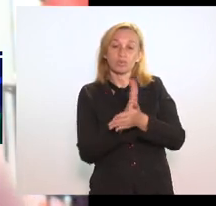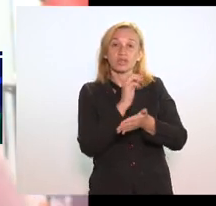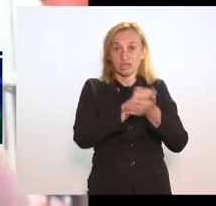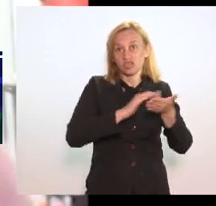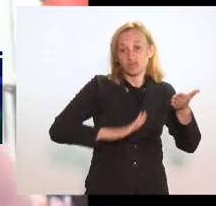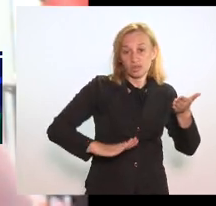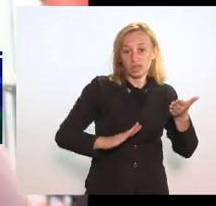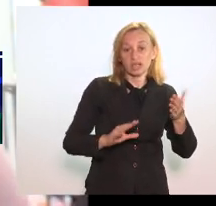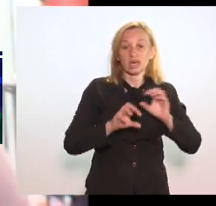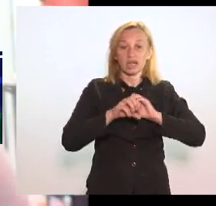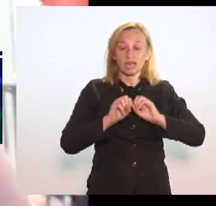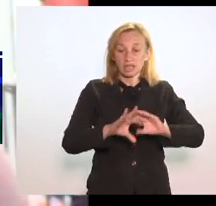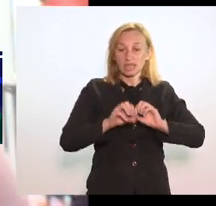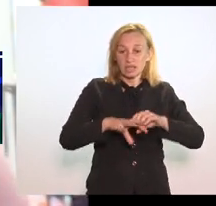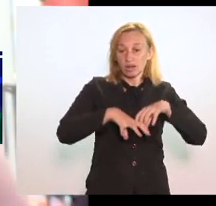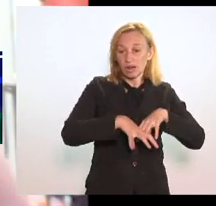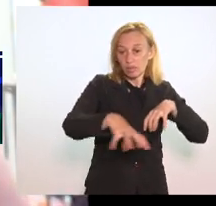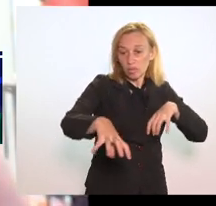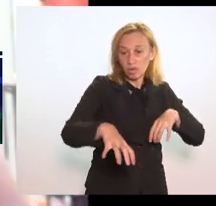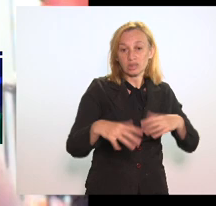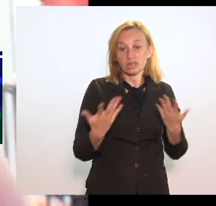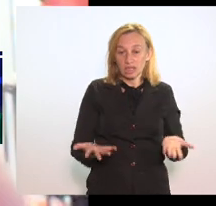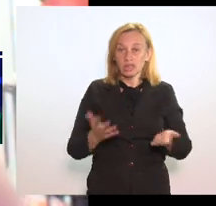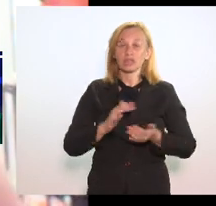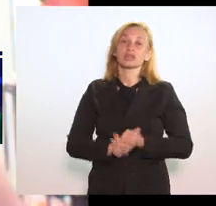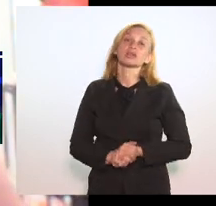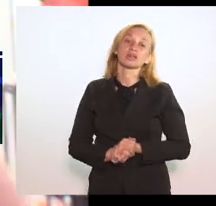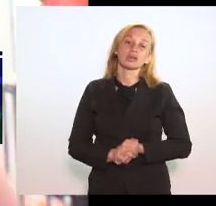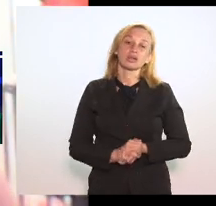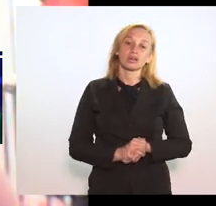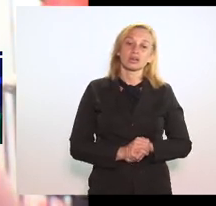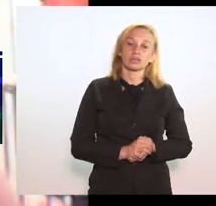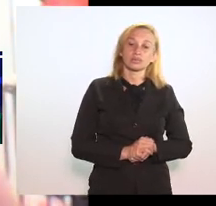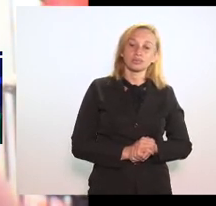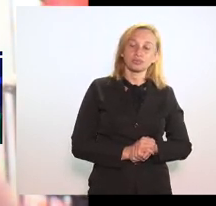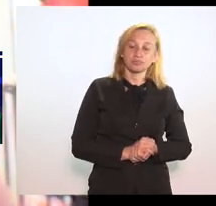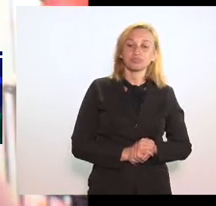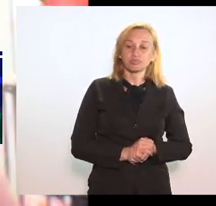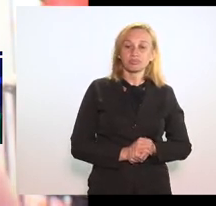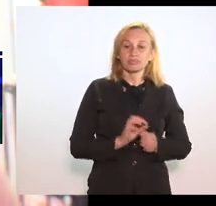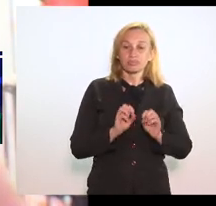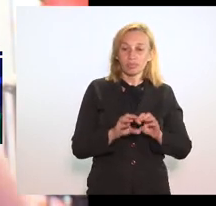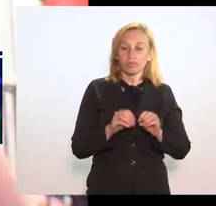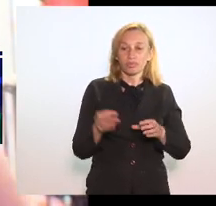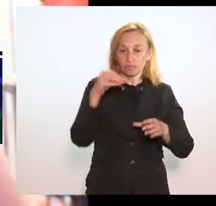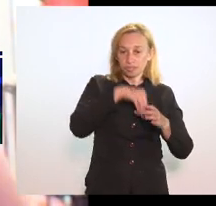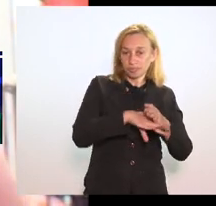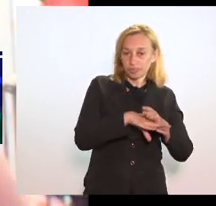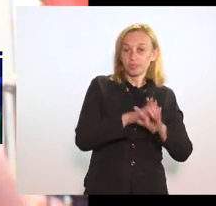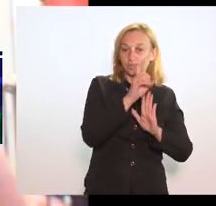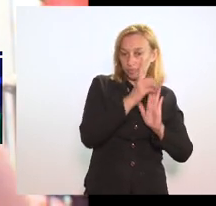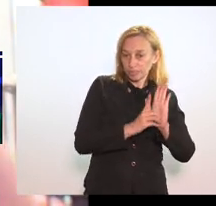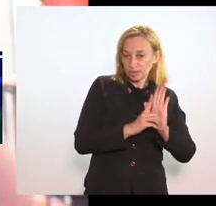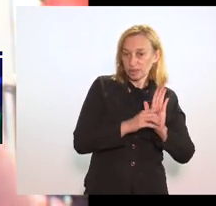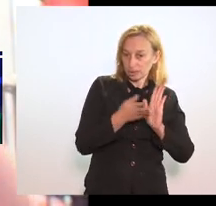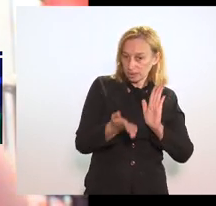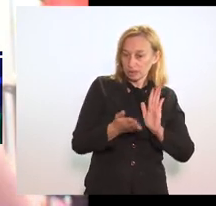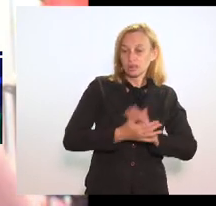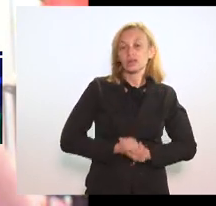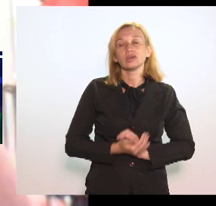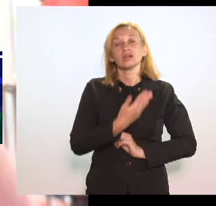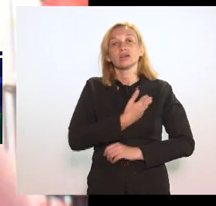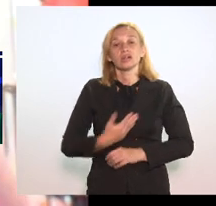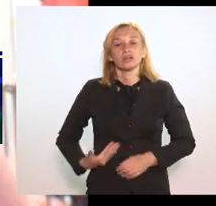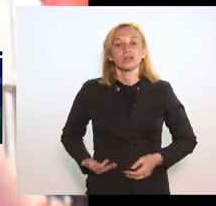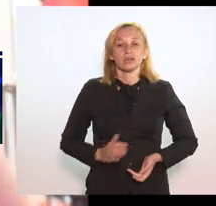as aulas remotas por exemplo caso né educação em quadros no tá claro começar nessa posição ainda do